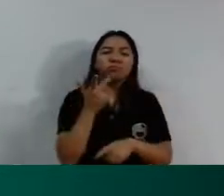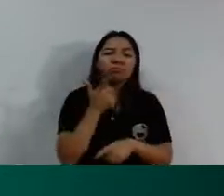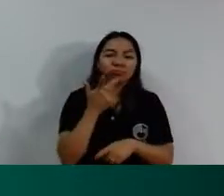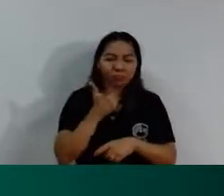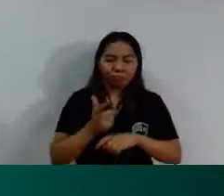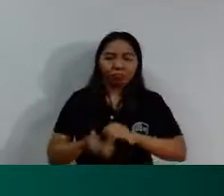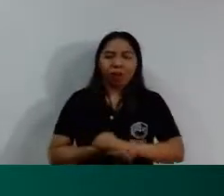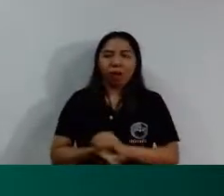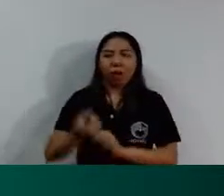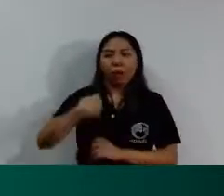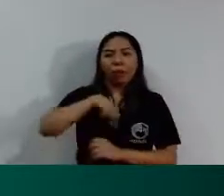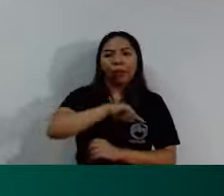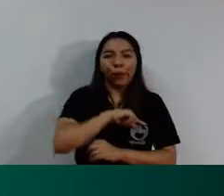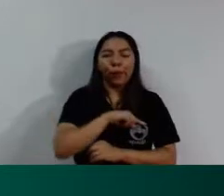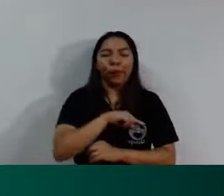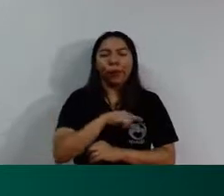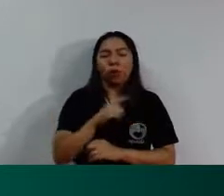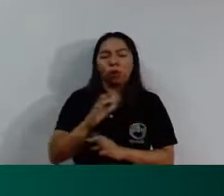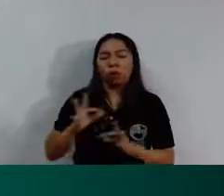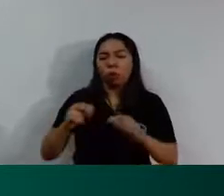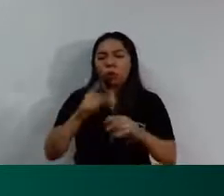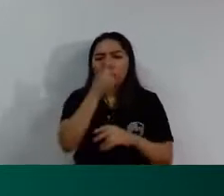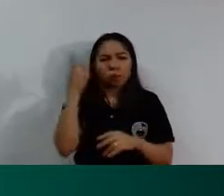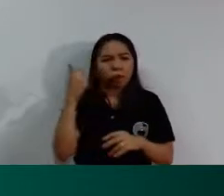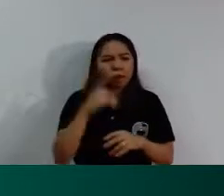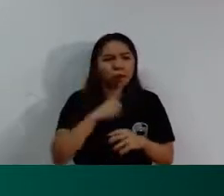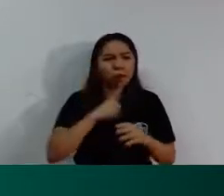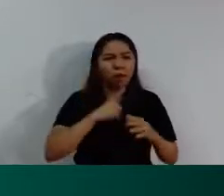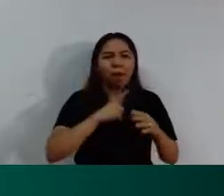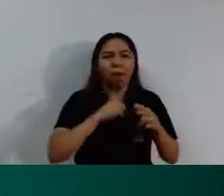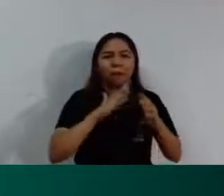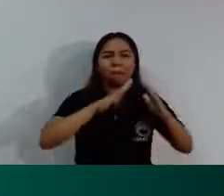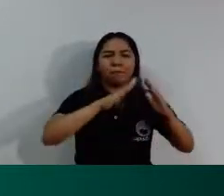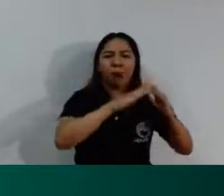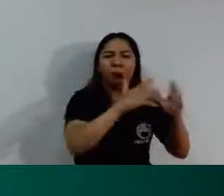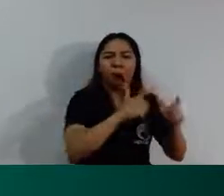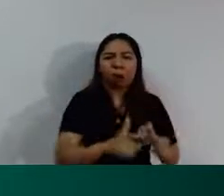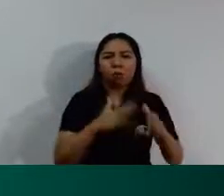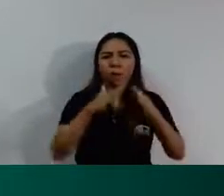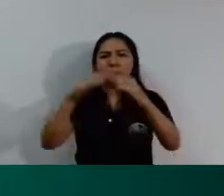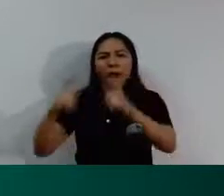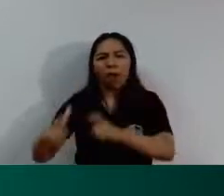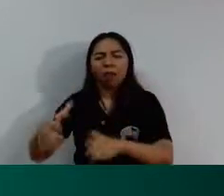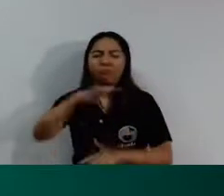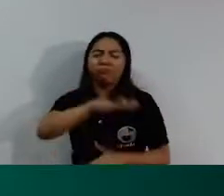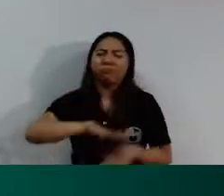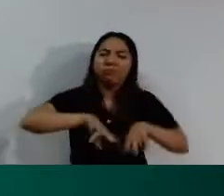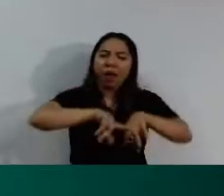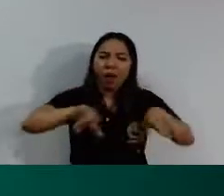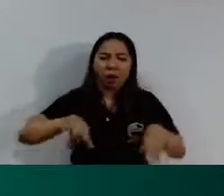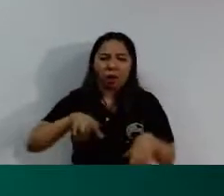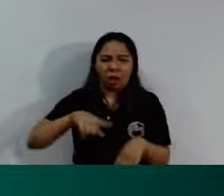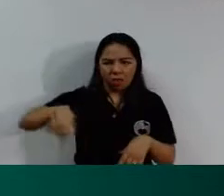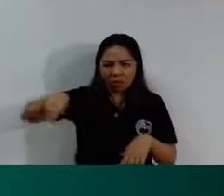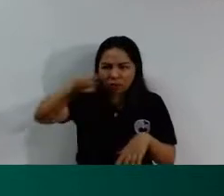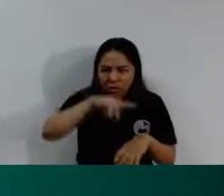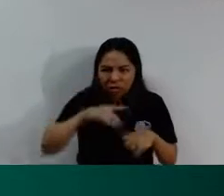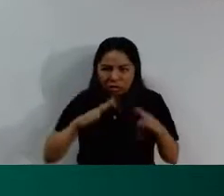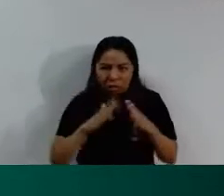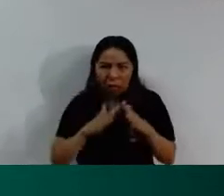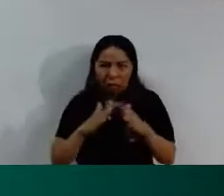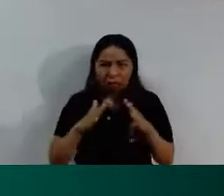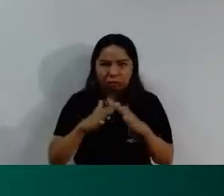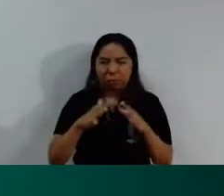vezes parece né todo mundo aqui veio de vários bairros nem absolutamente tenho certeza que nem todo mundo que mora no